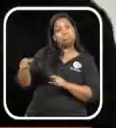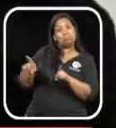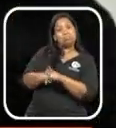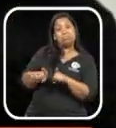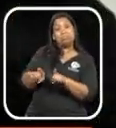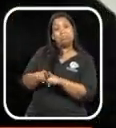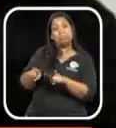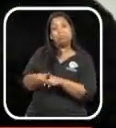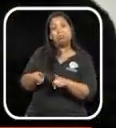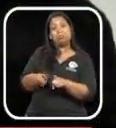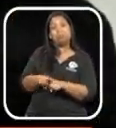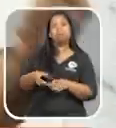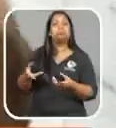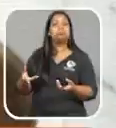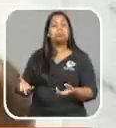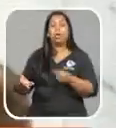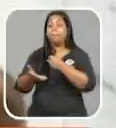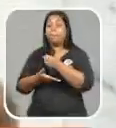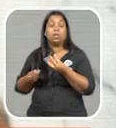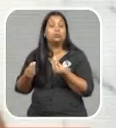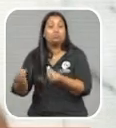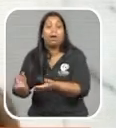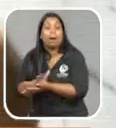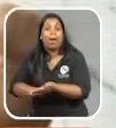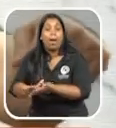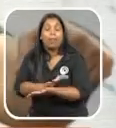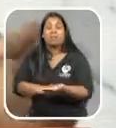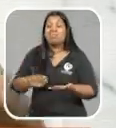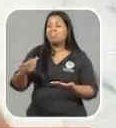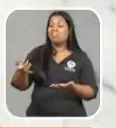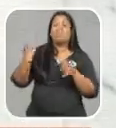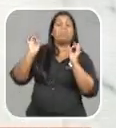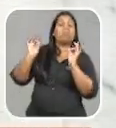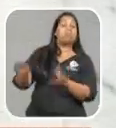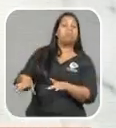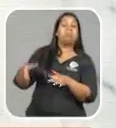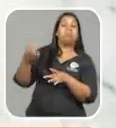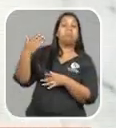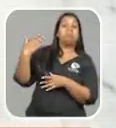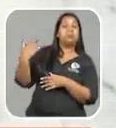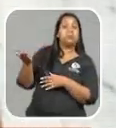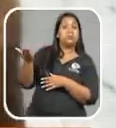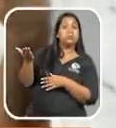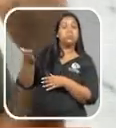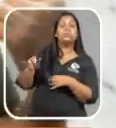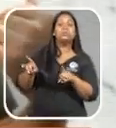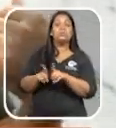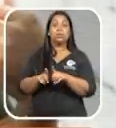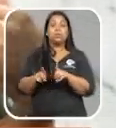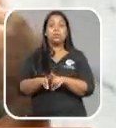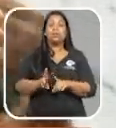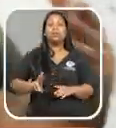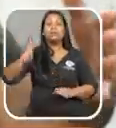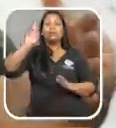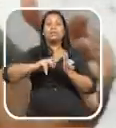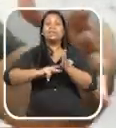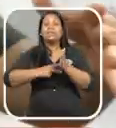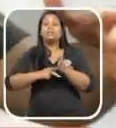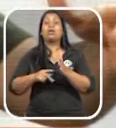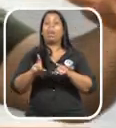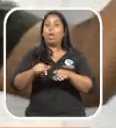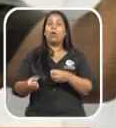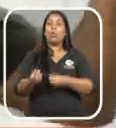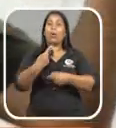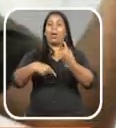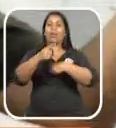fica jogada ali, né? E um limbo na representatividade sindical. É um retrocesso de décadas, porque